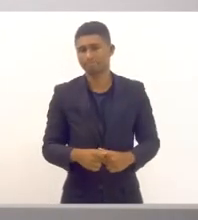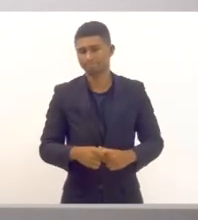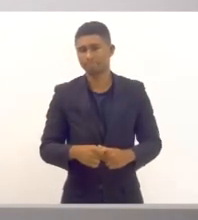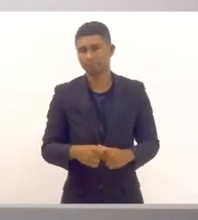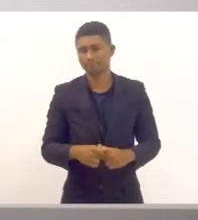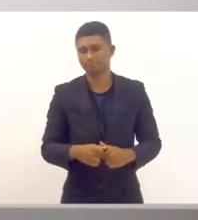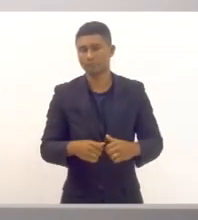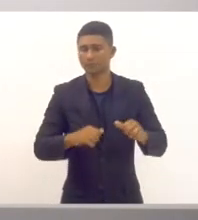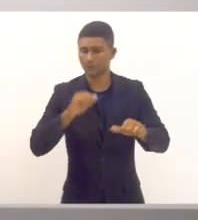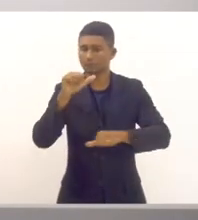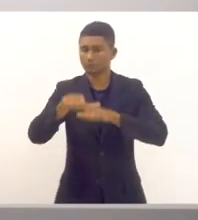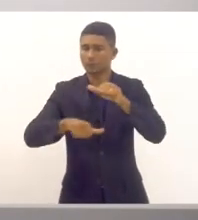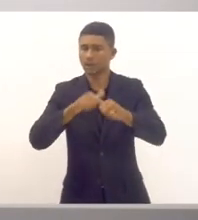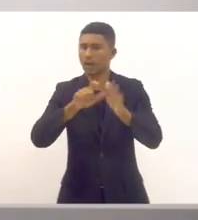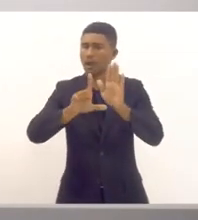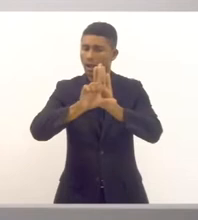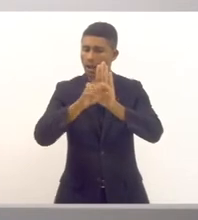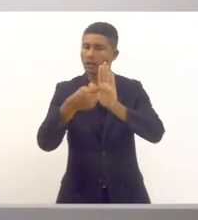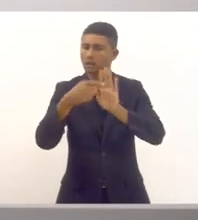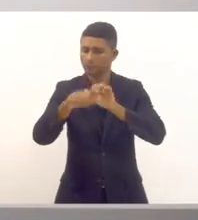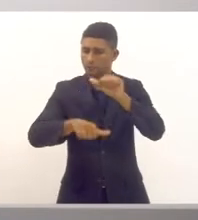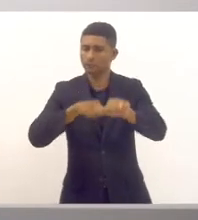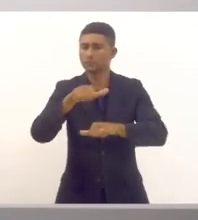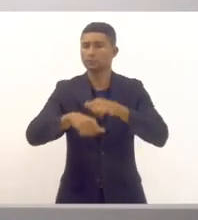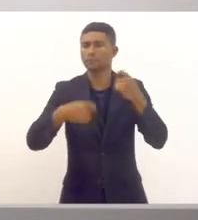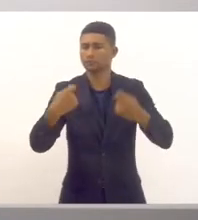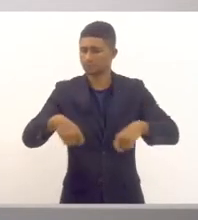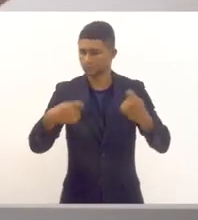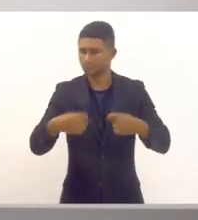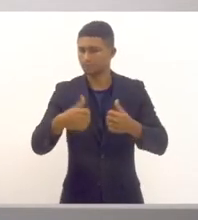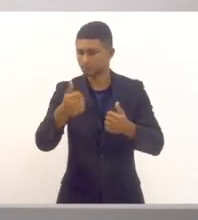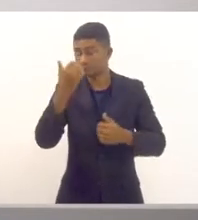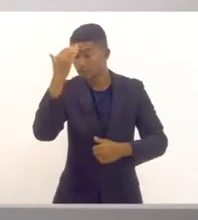essa modificação na legislação. Eu